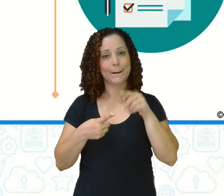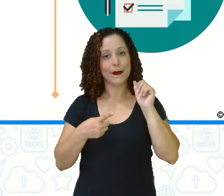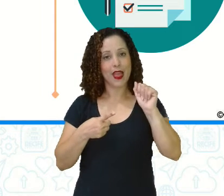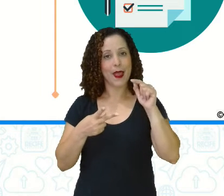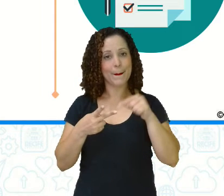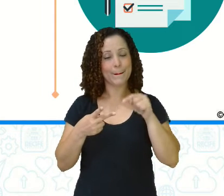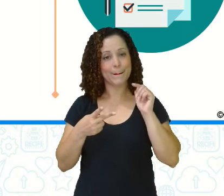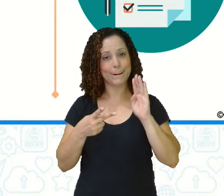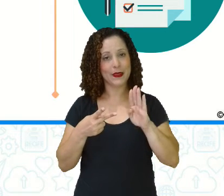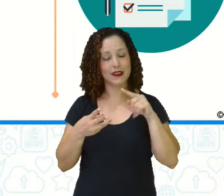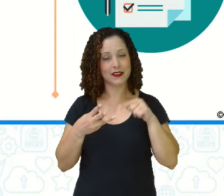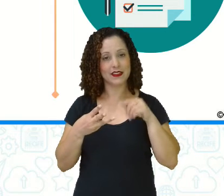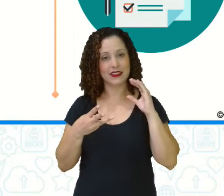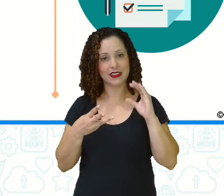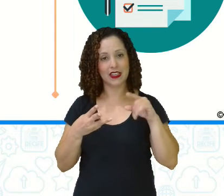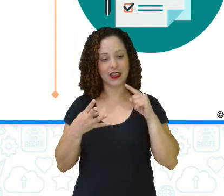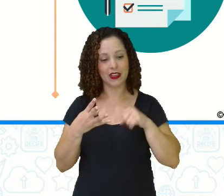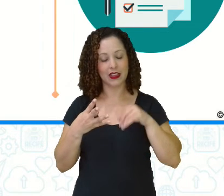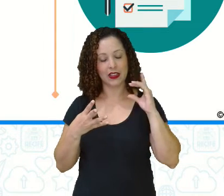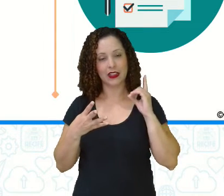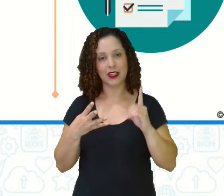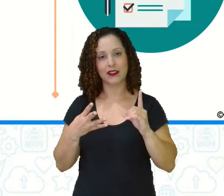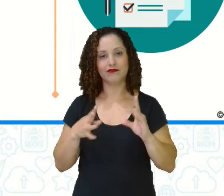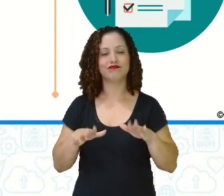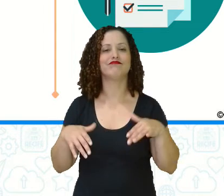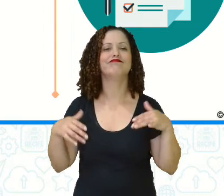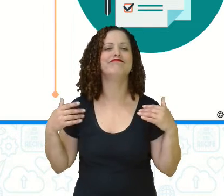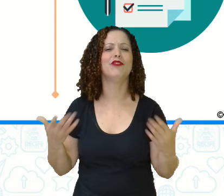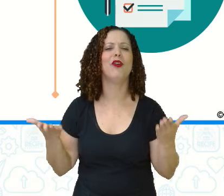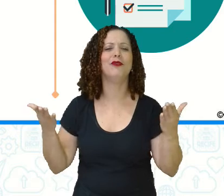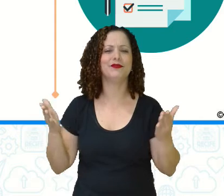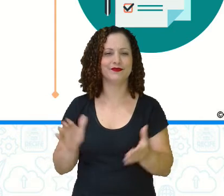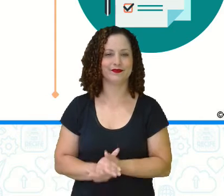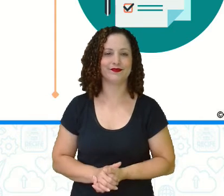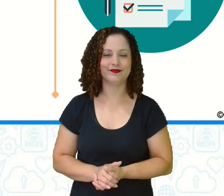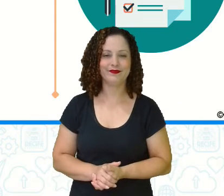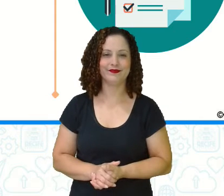C, mesosfera, ou letra D, troposfera?